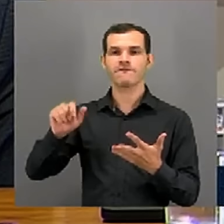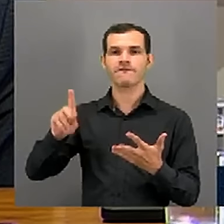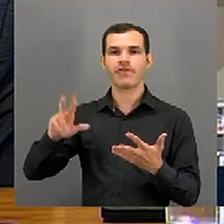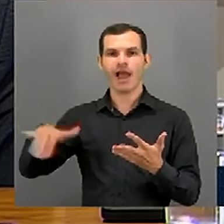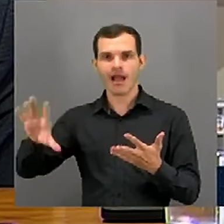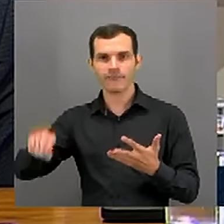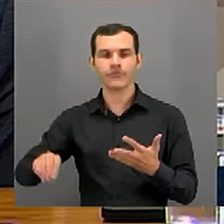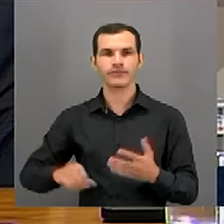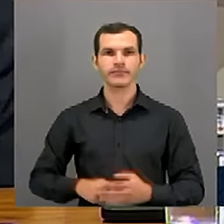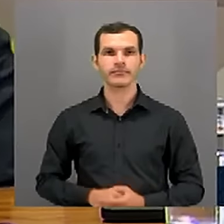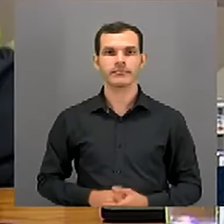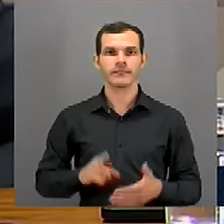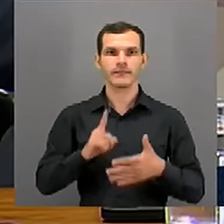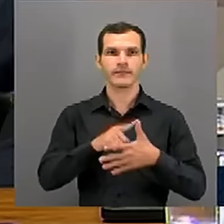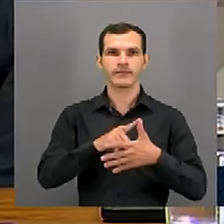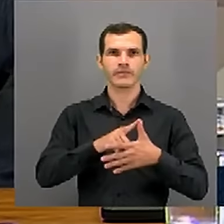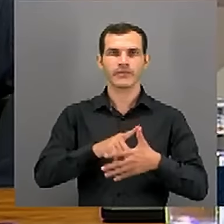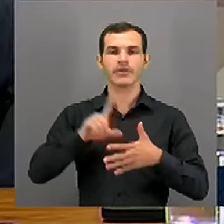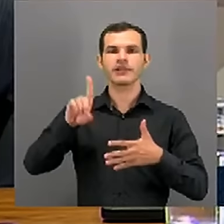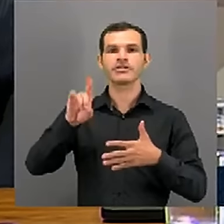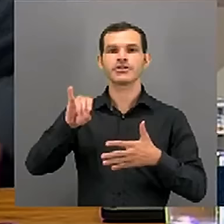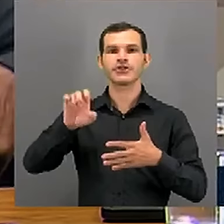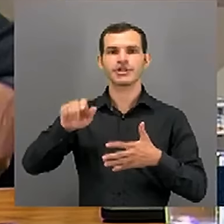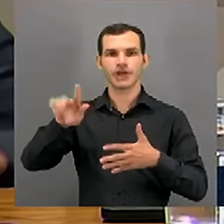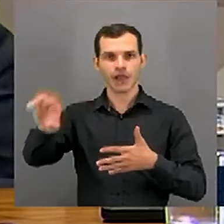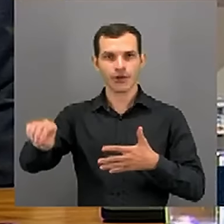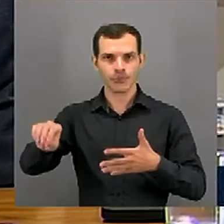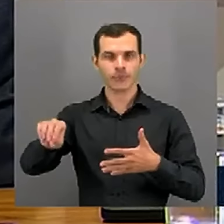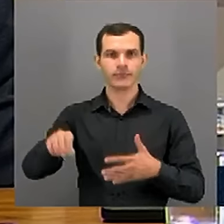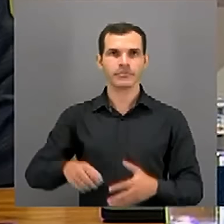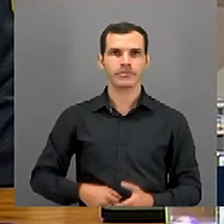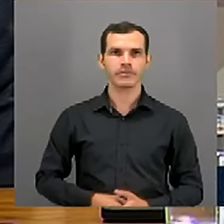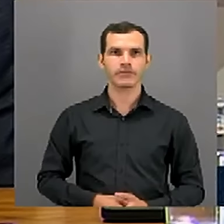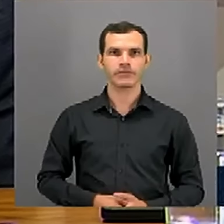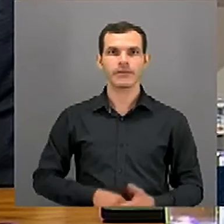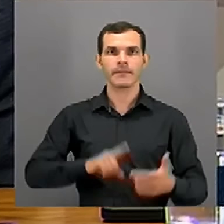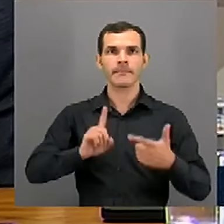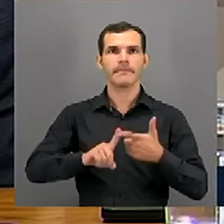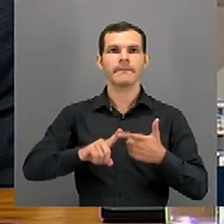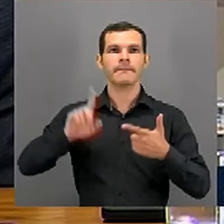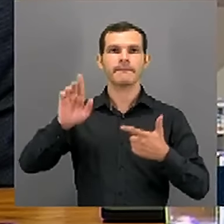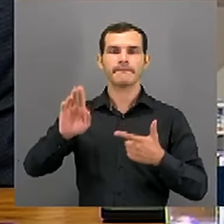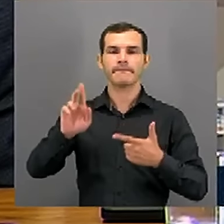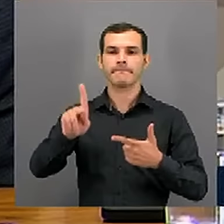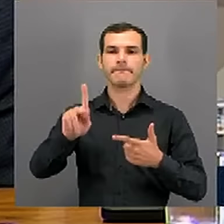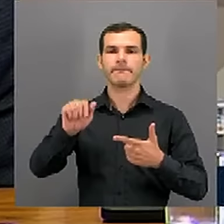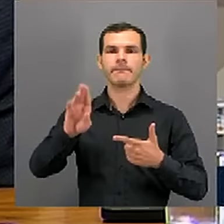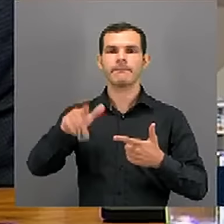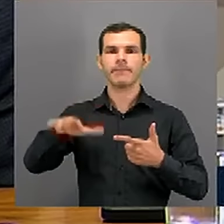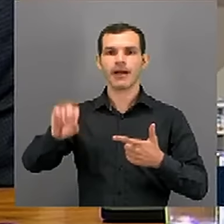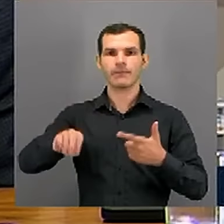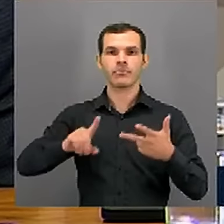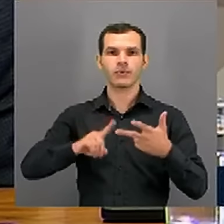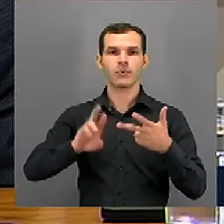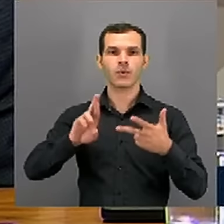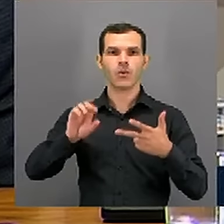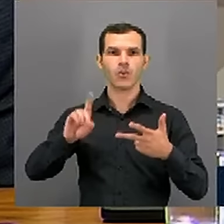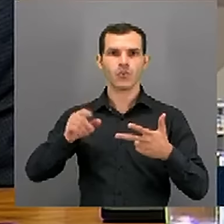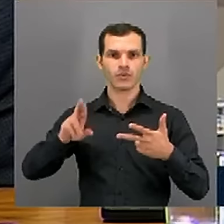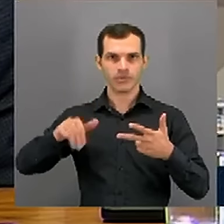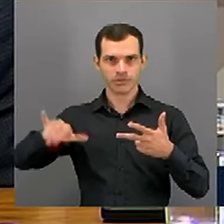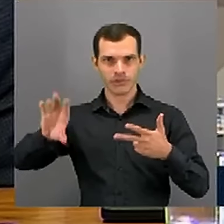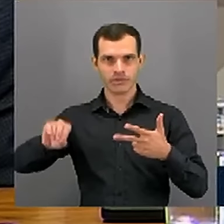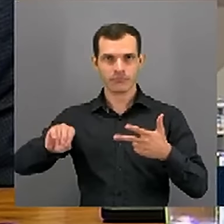Souza, bem como Diego Pombo Lopes, Pablo Ramon, Rodrigo Guarizo